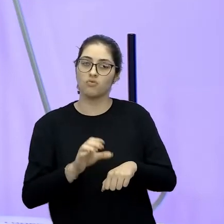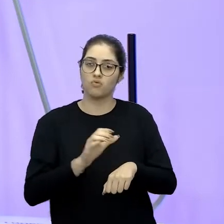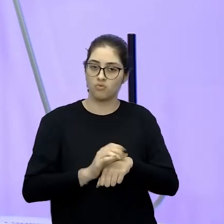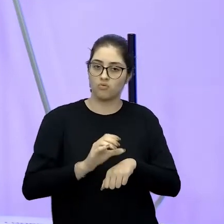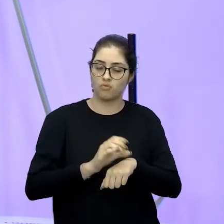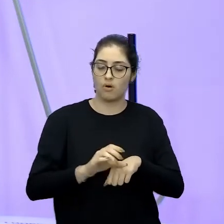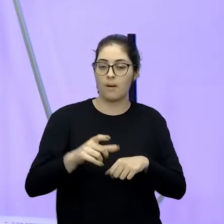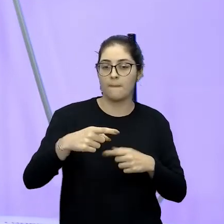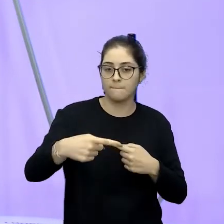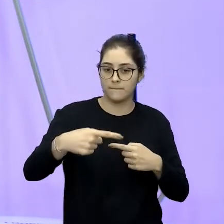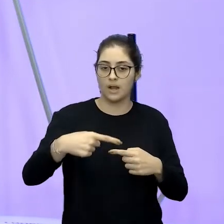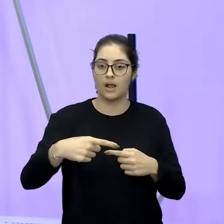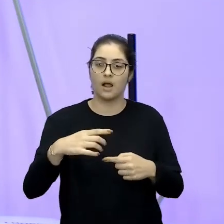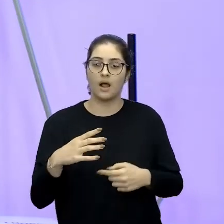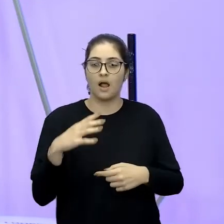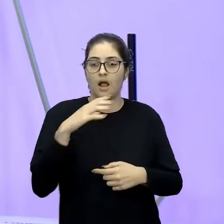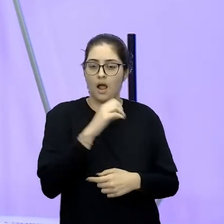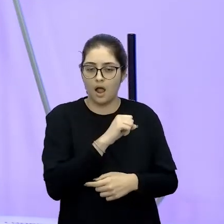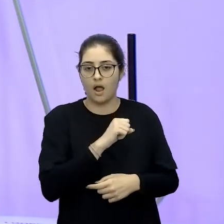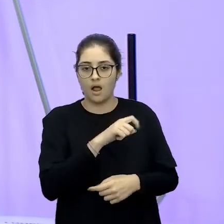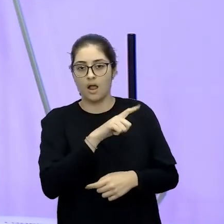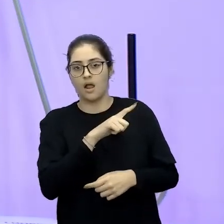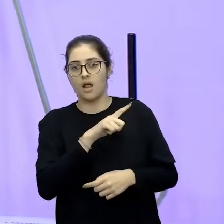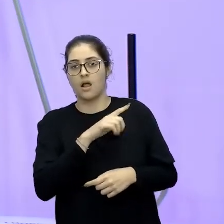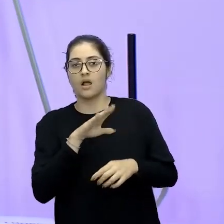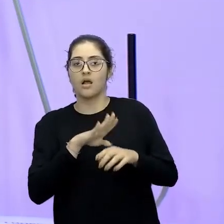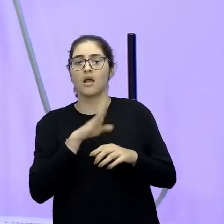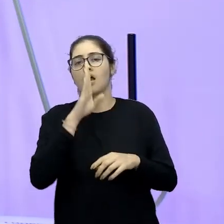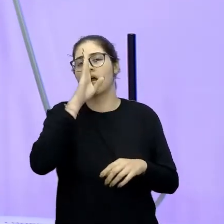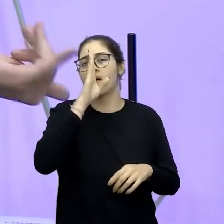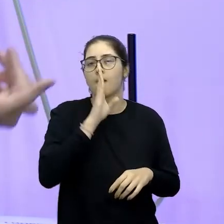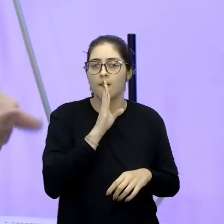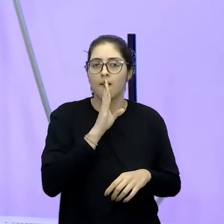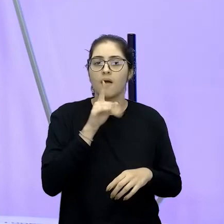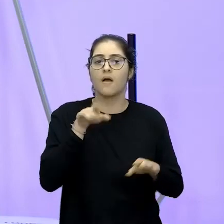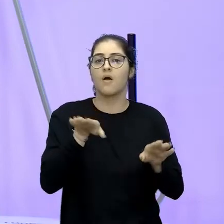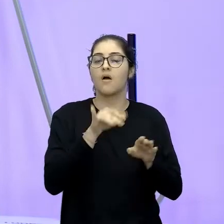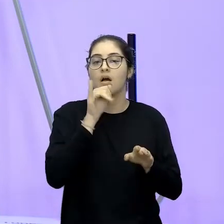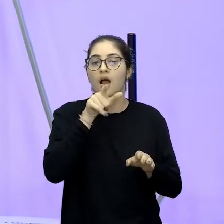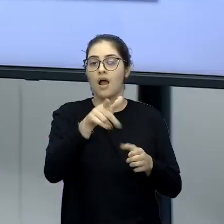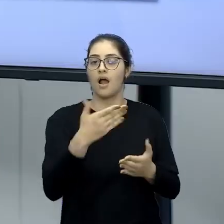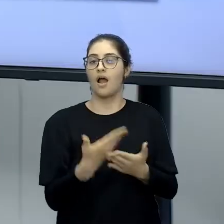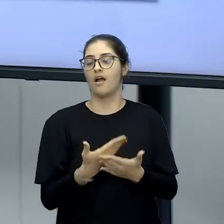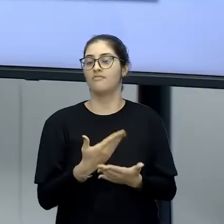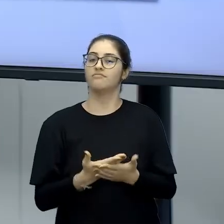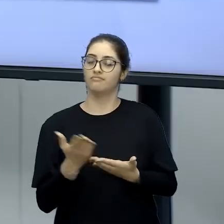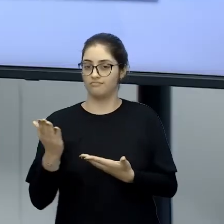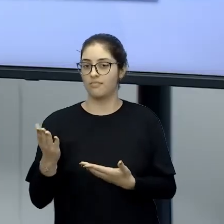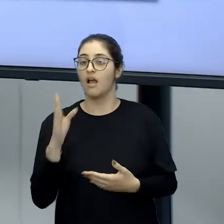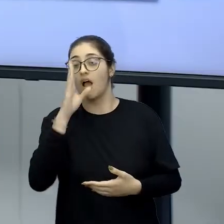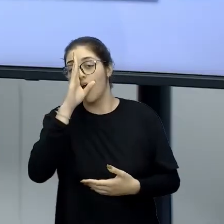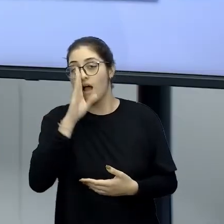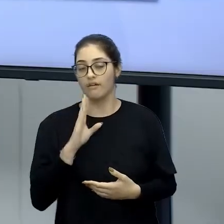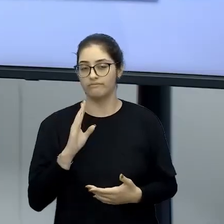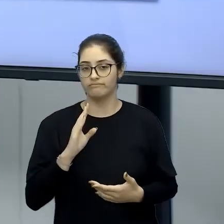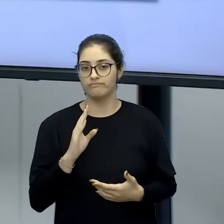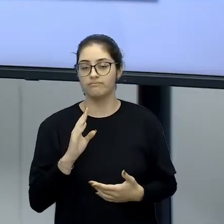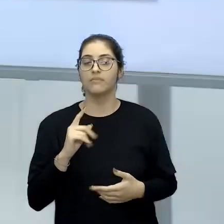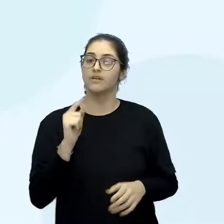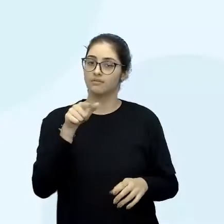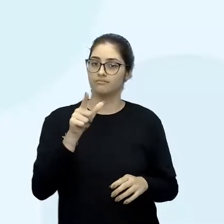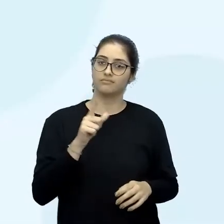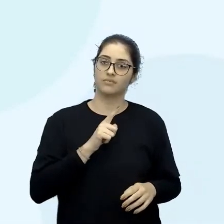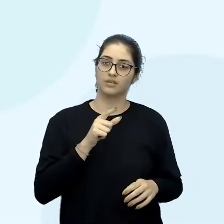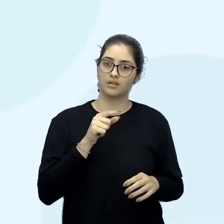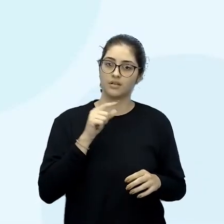que demandam investimento, mas também tem as alternativas gratuitas, como, por exemplo, essa aula. Exatamente. E isso que ele está falando tem um